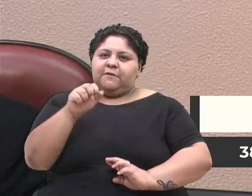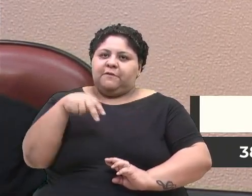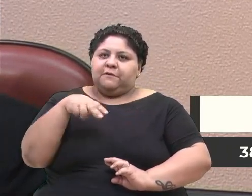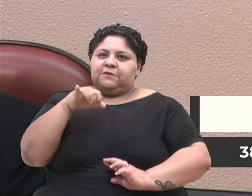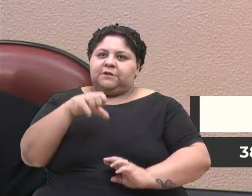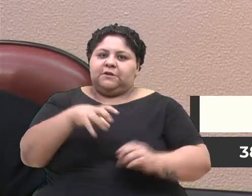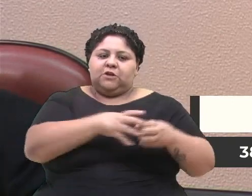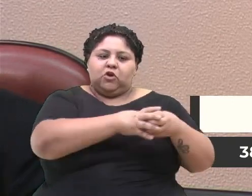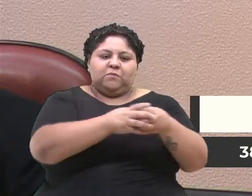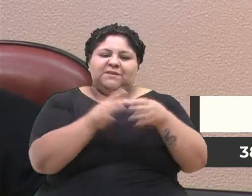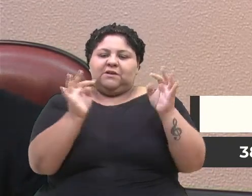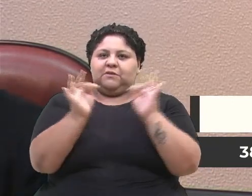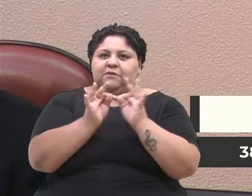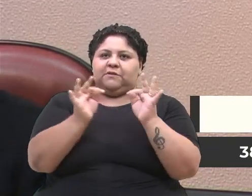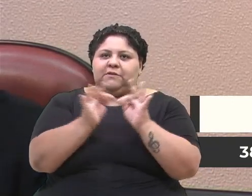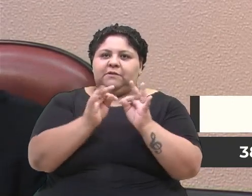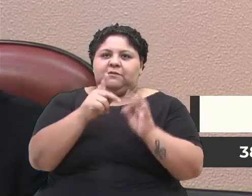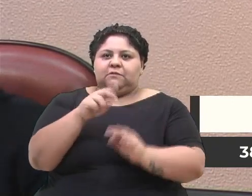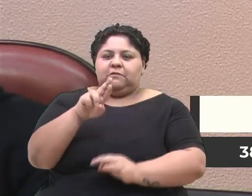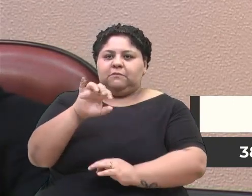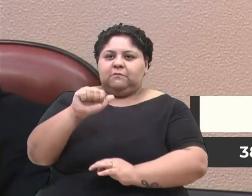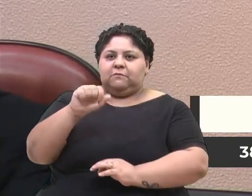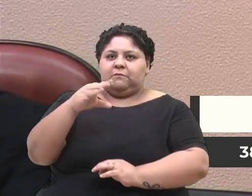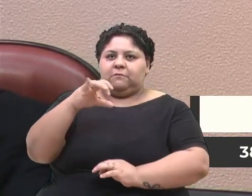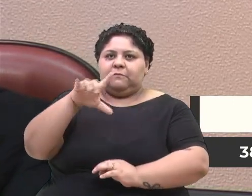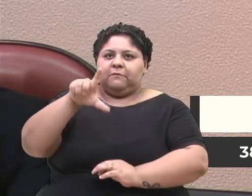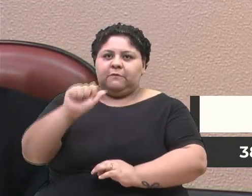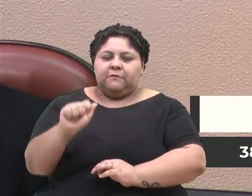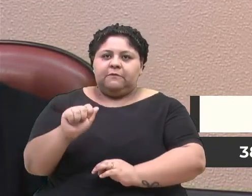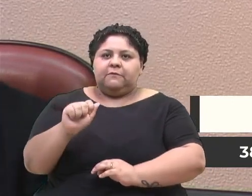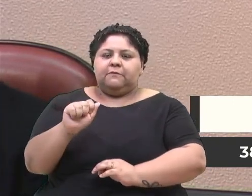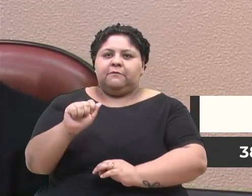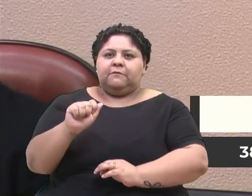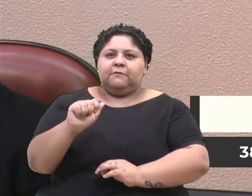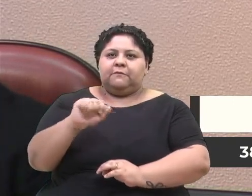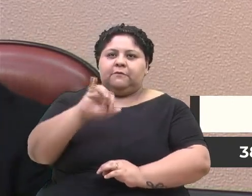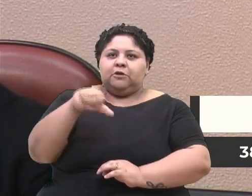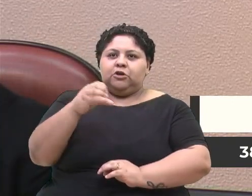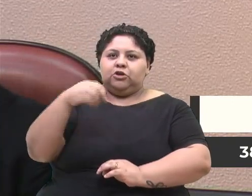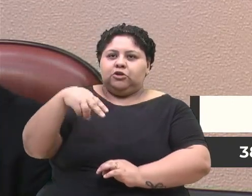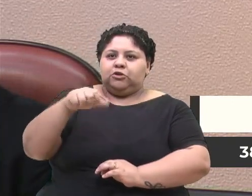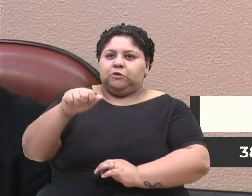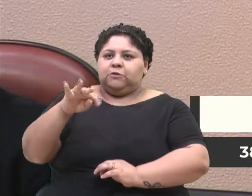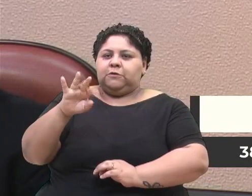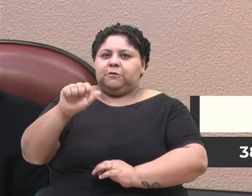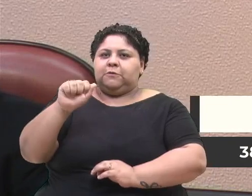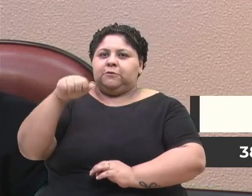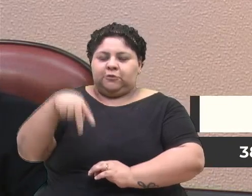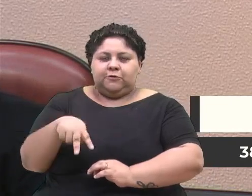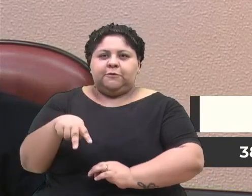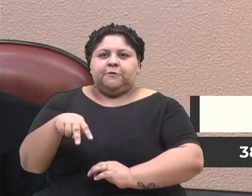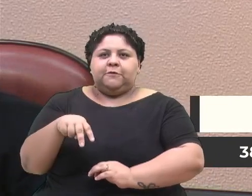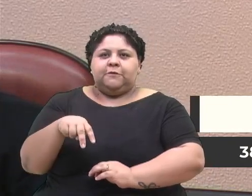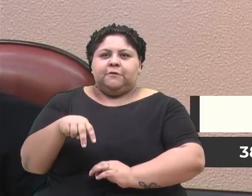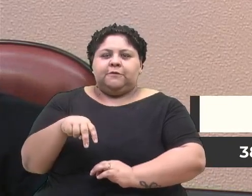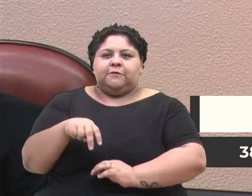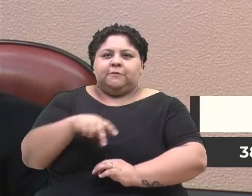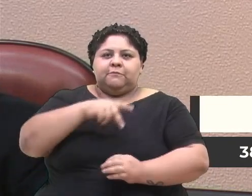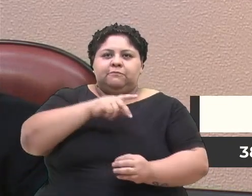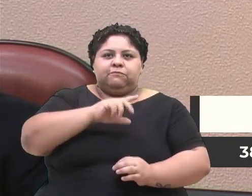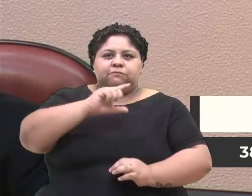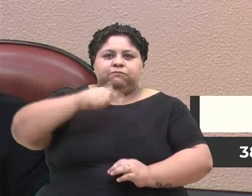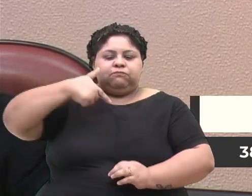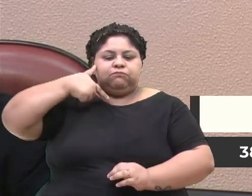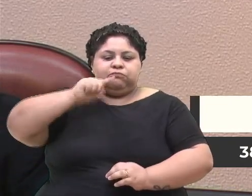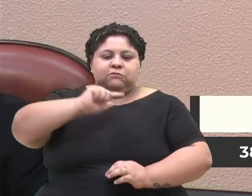comissão técnica, senhora Priscila Lemos de Oliveira e o senhor Jonathan Averbridge, pela conquista